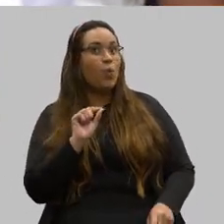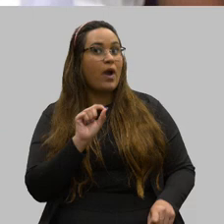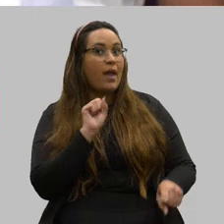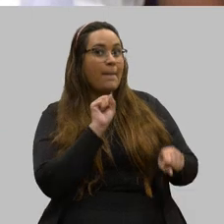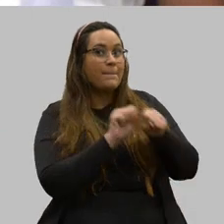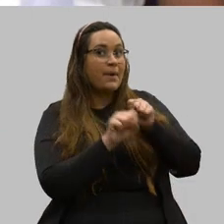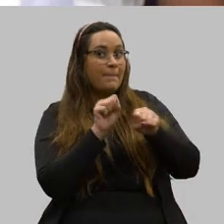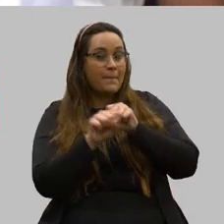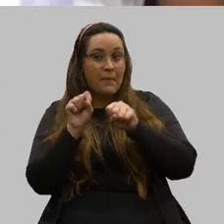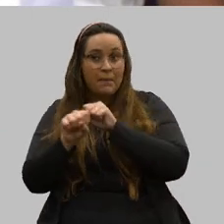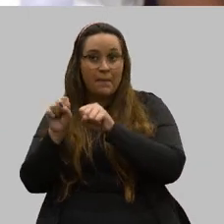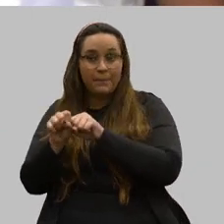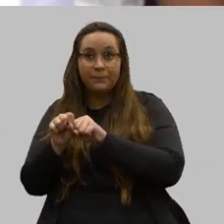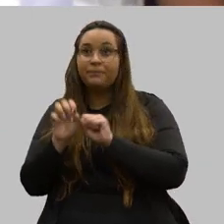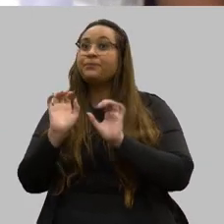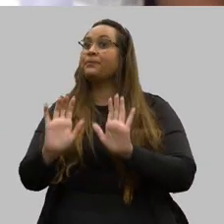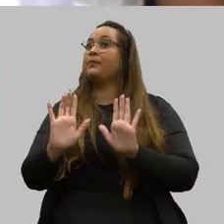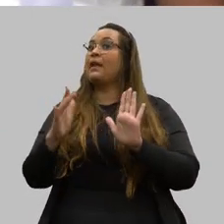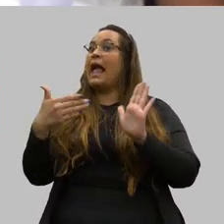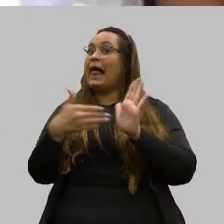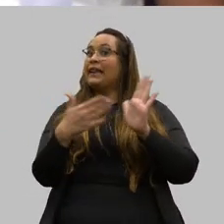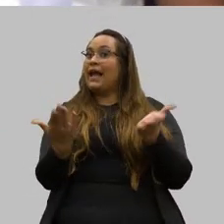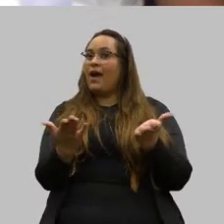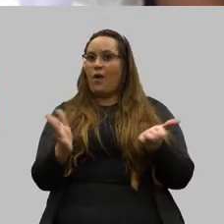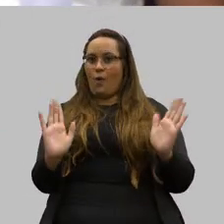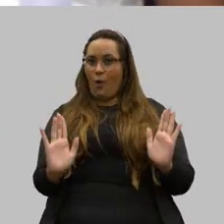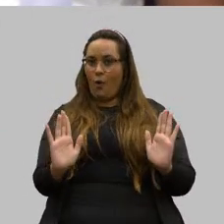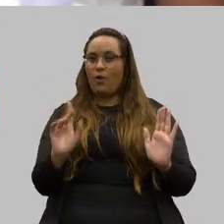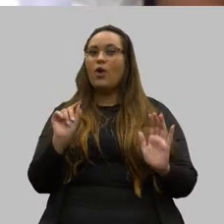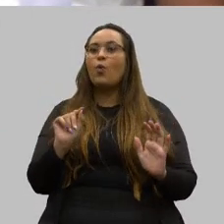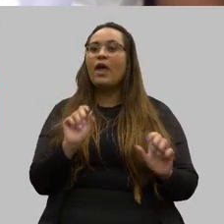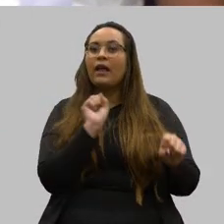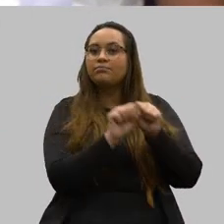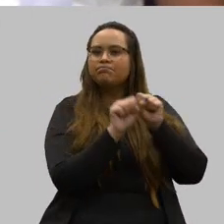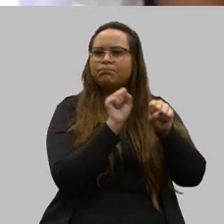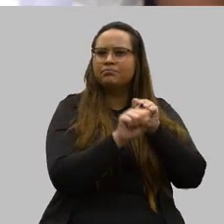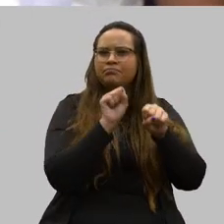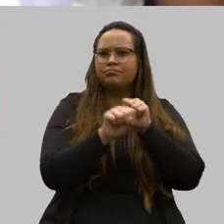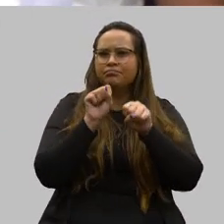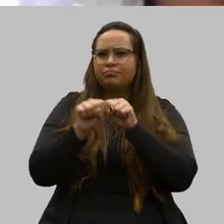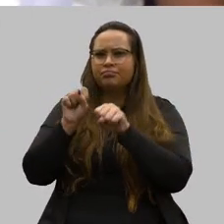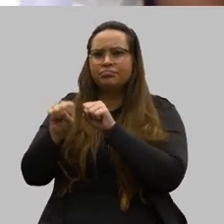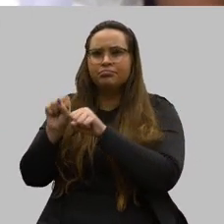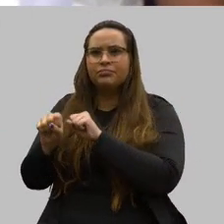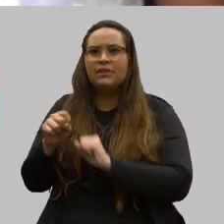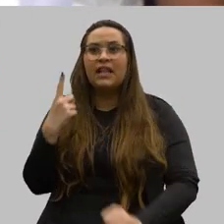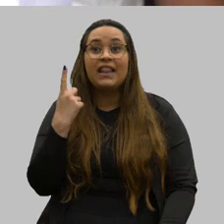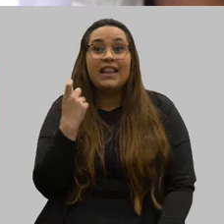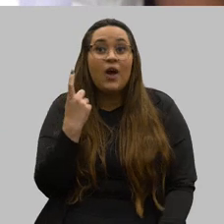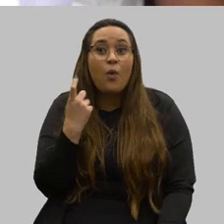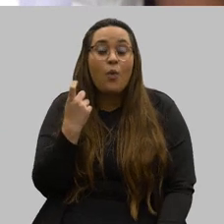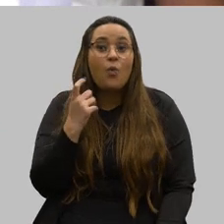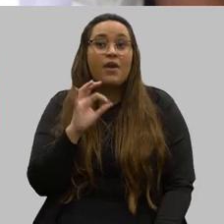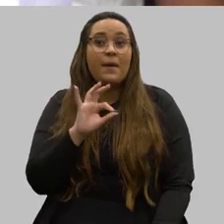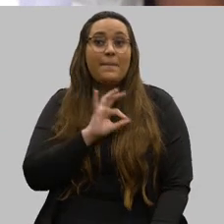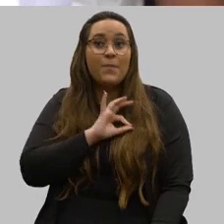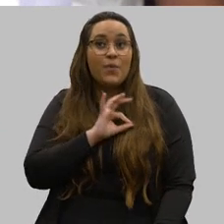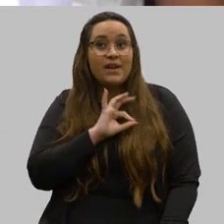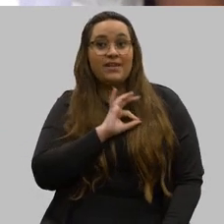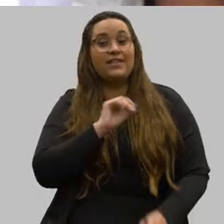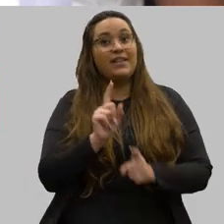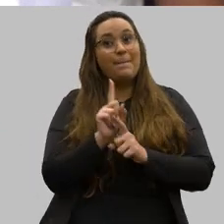estava na proposta até o presente momento que é a destruição da única retaguarda dos policiais e Bombeiros